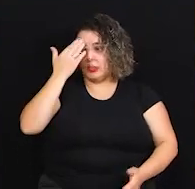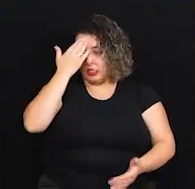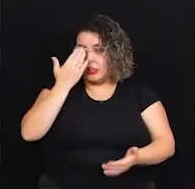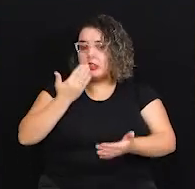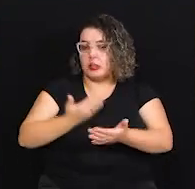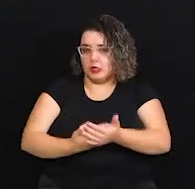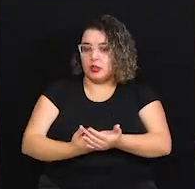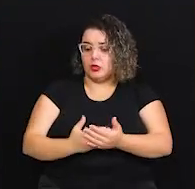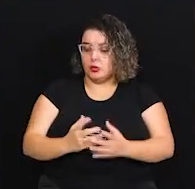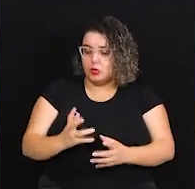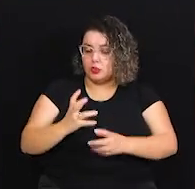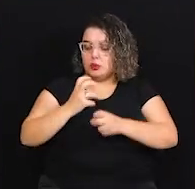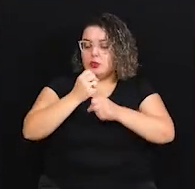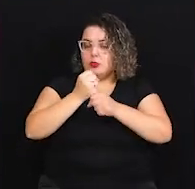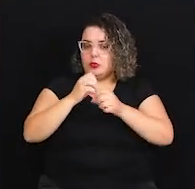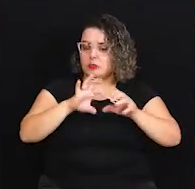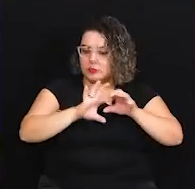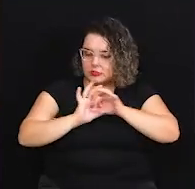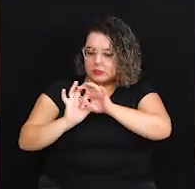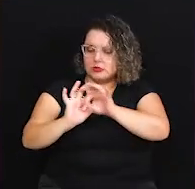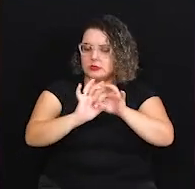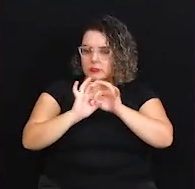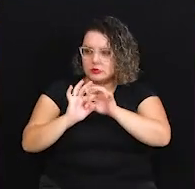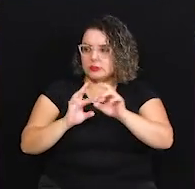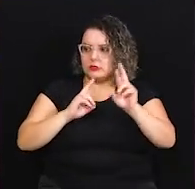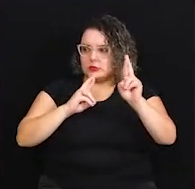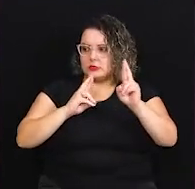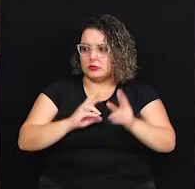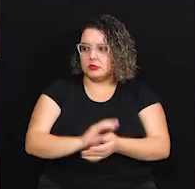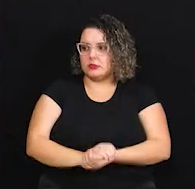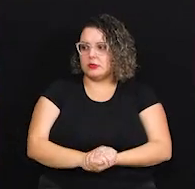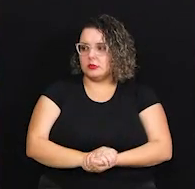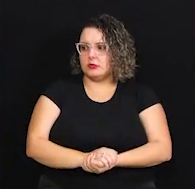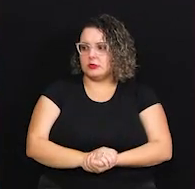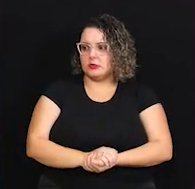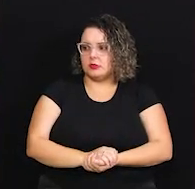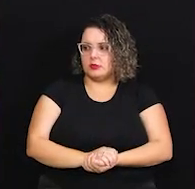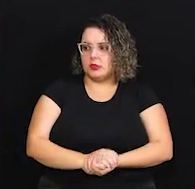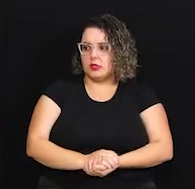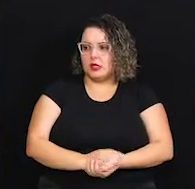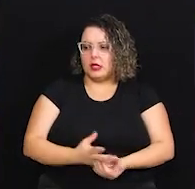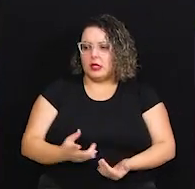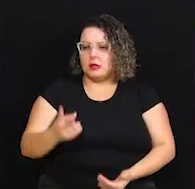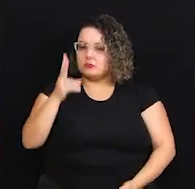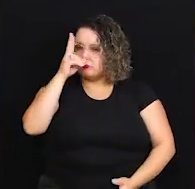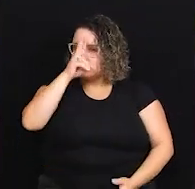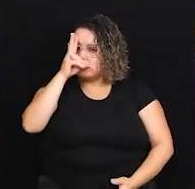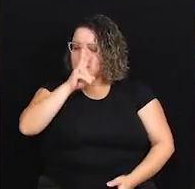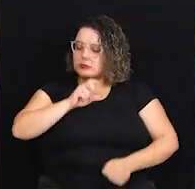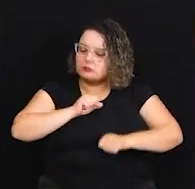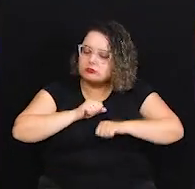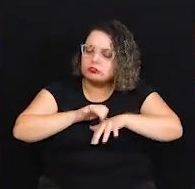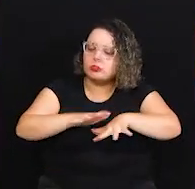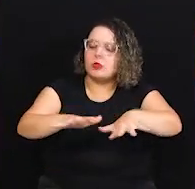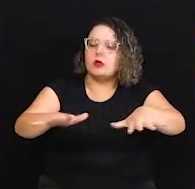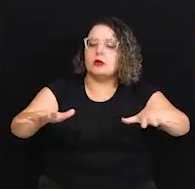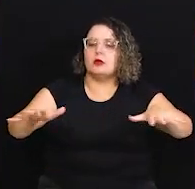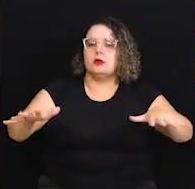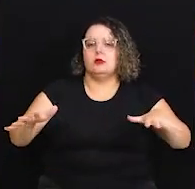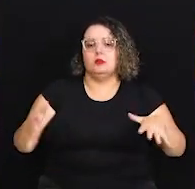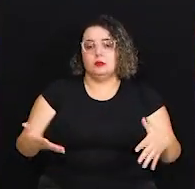acredita no poder da união e da esperança. É um legado que, de repente, a gente pode estar deixando,